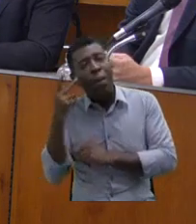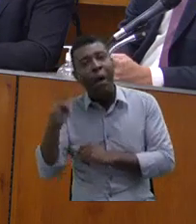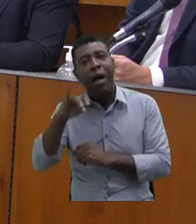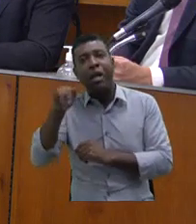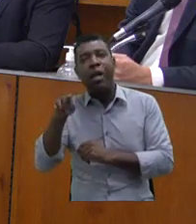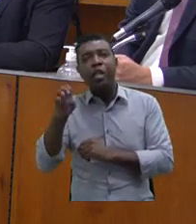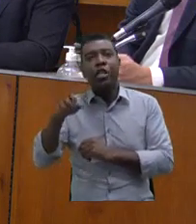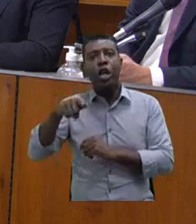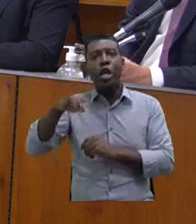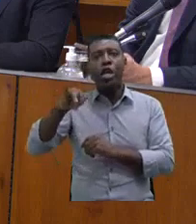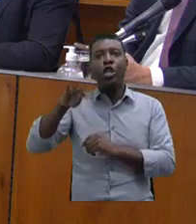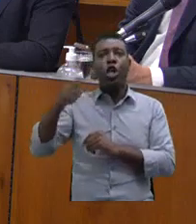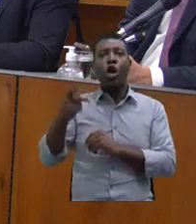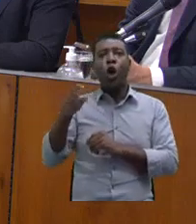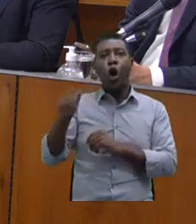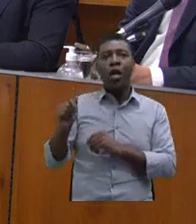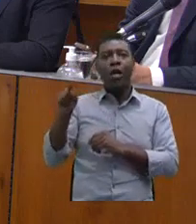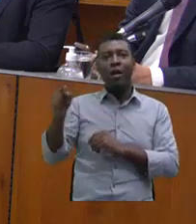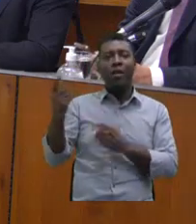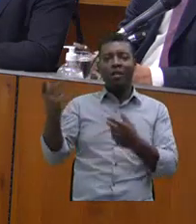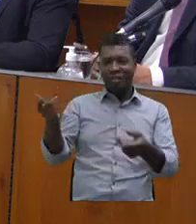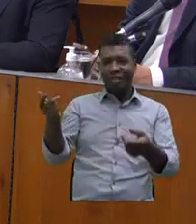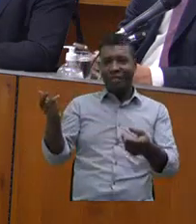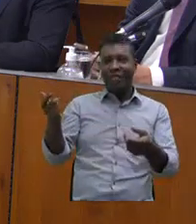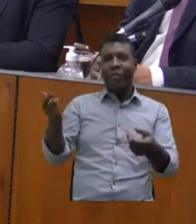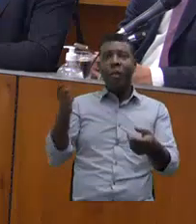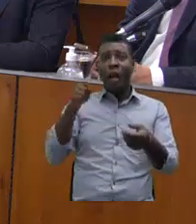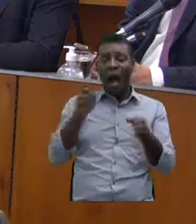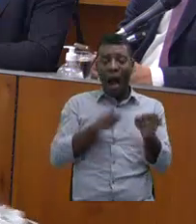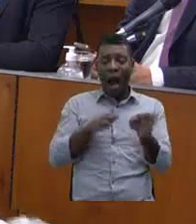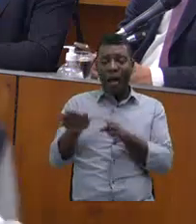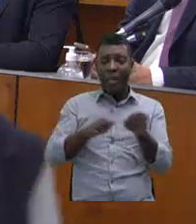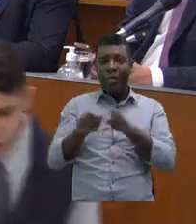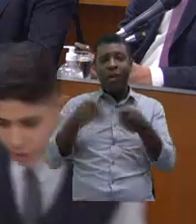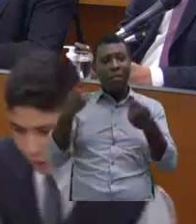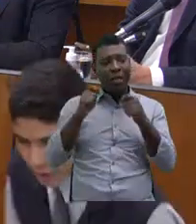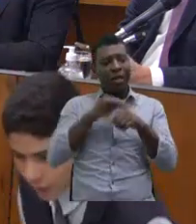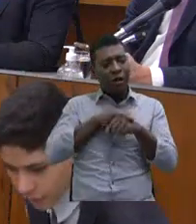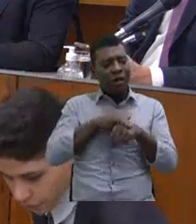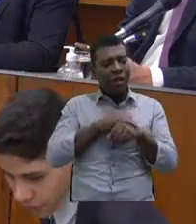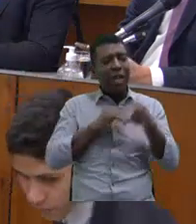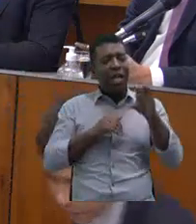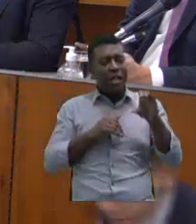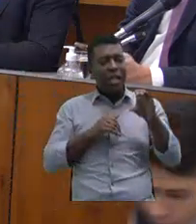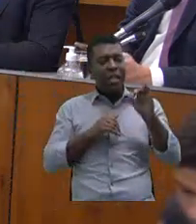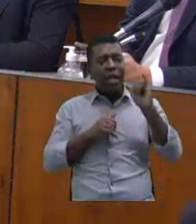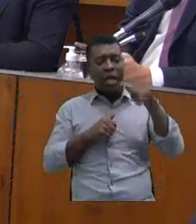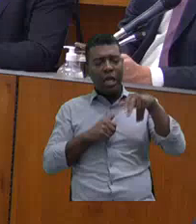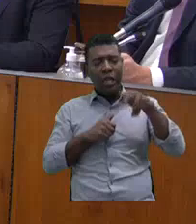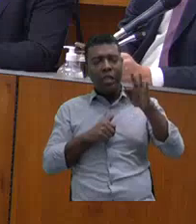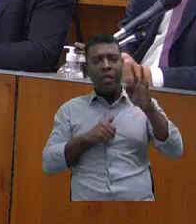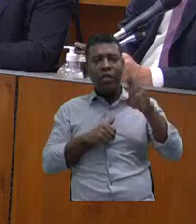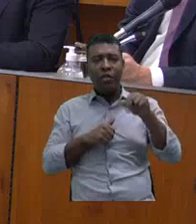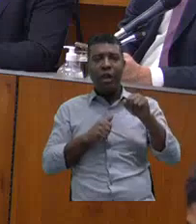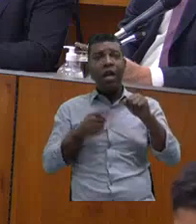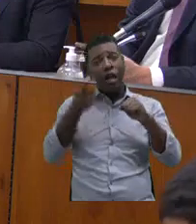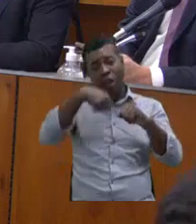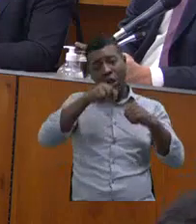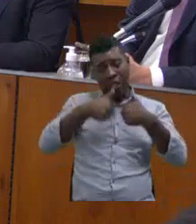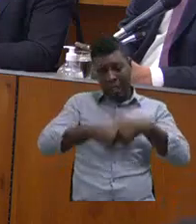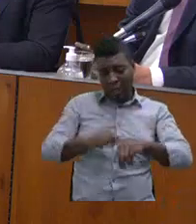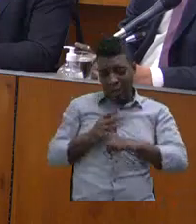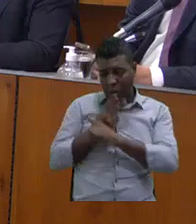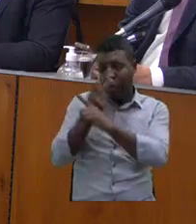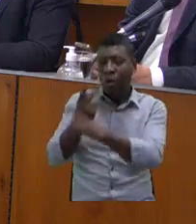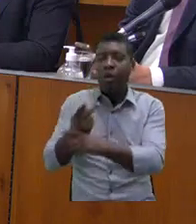dotá-las de acesso. A acessibilidade é uma necessidade de conversar com a CEINFRA e nós estamos buscando esse diálogo. Quanto